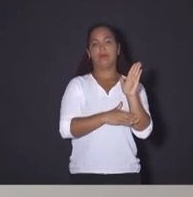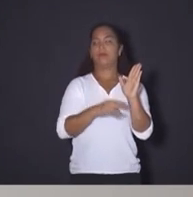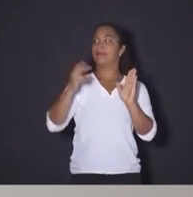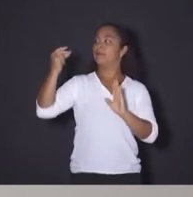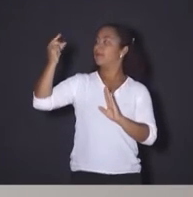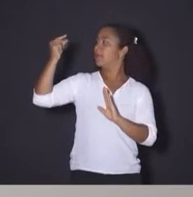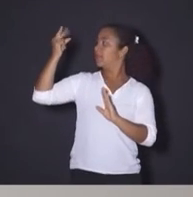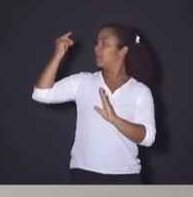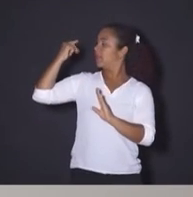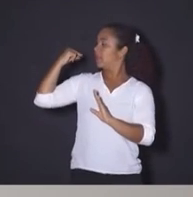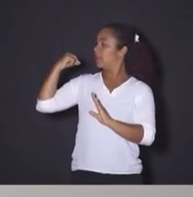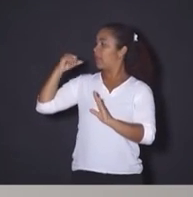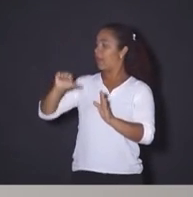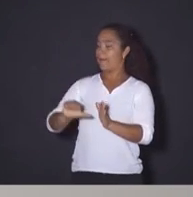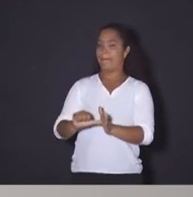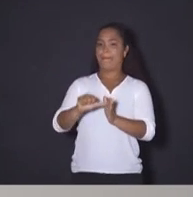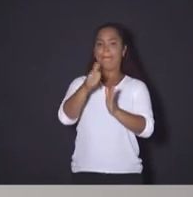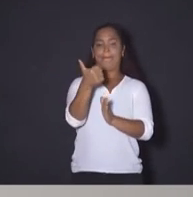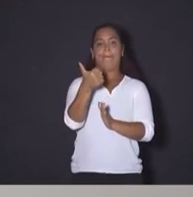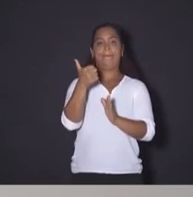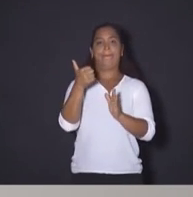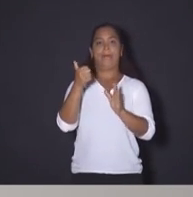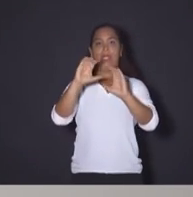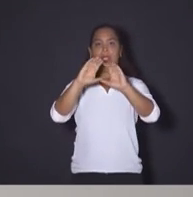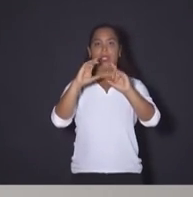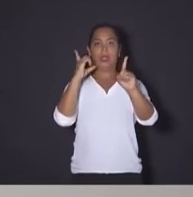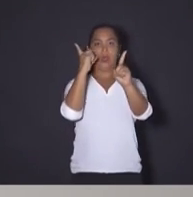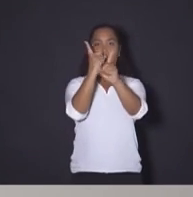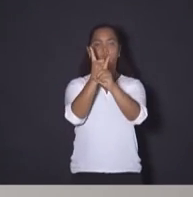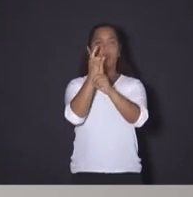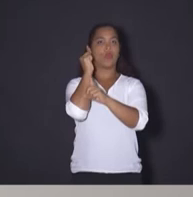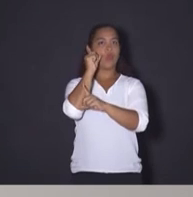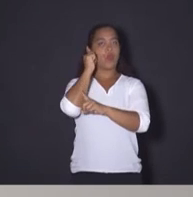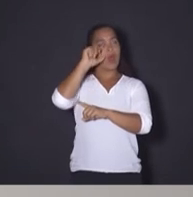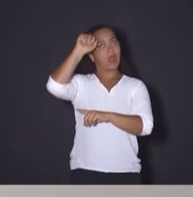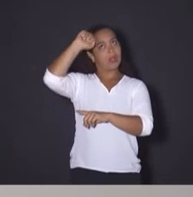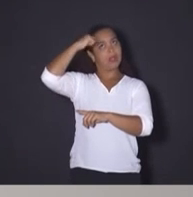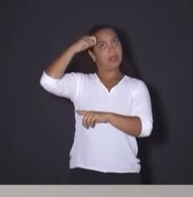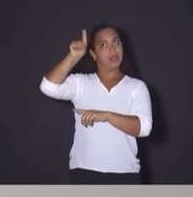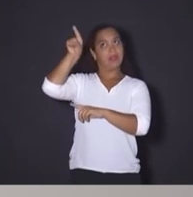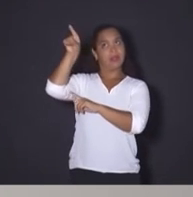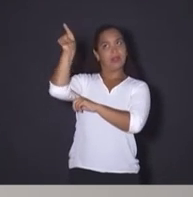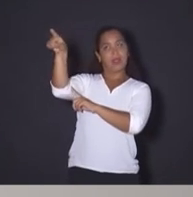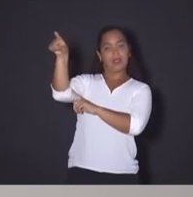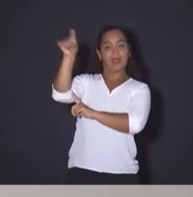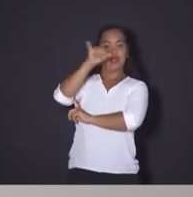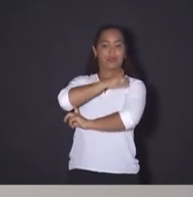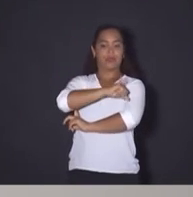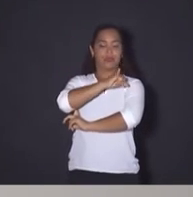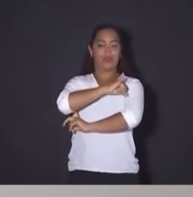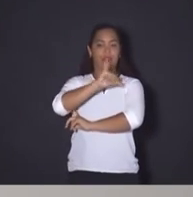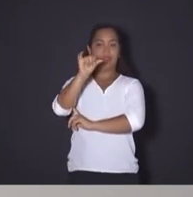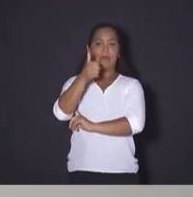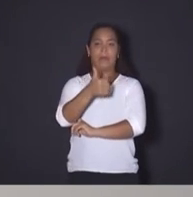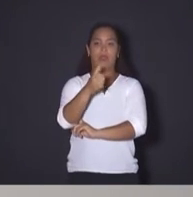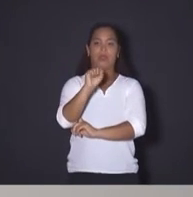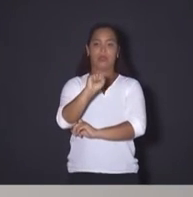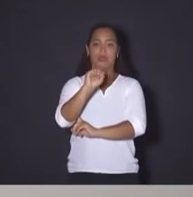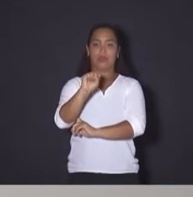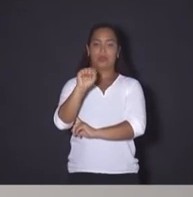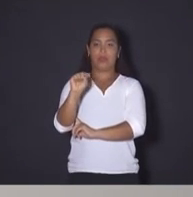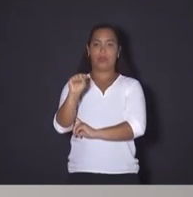primeiro encontro de mulheres negras em valência no rio de janeiro em 1988 quando nós colocamos uma pauta